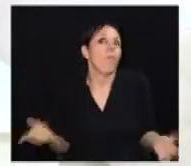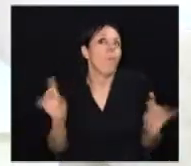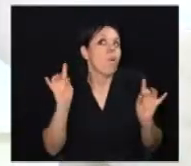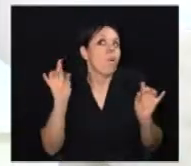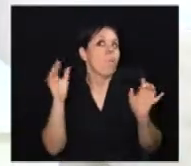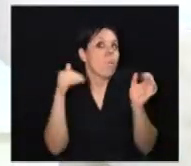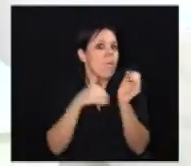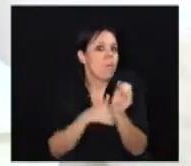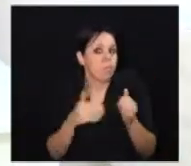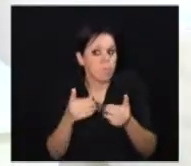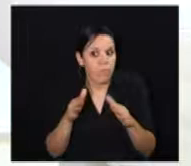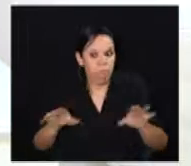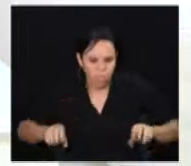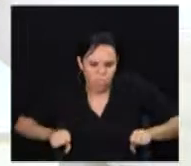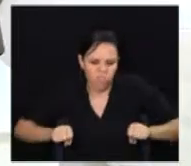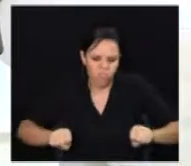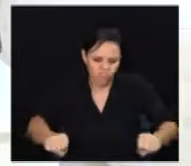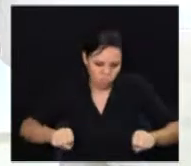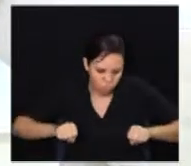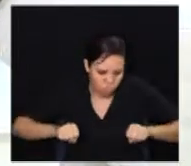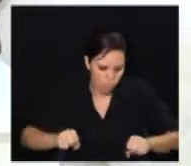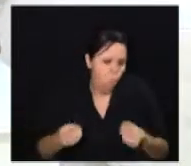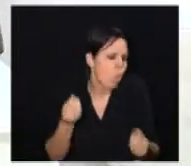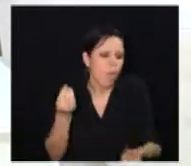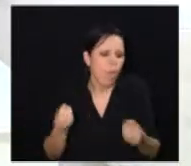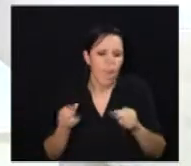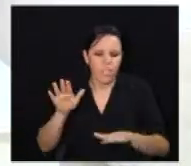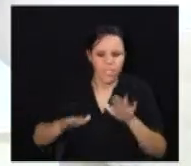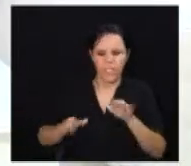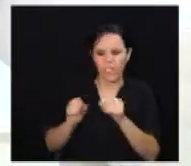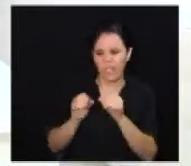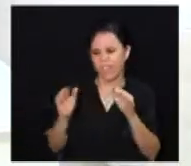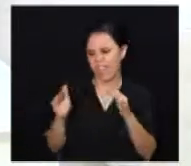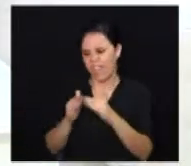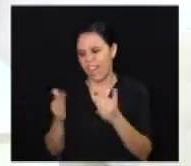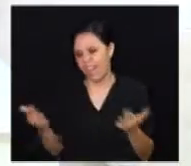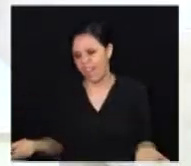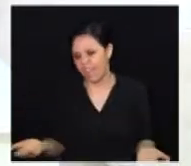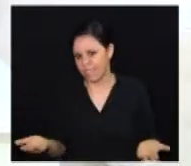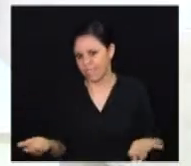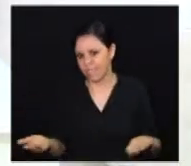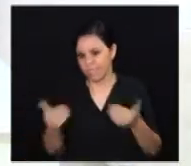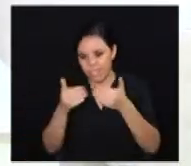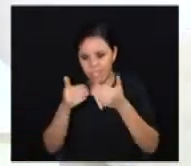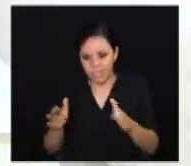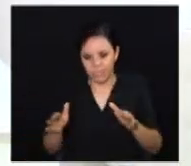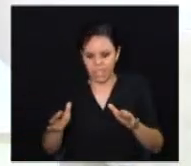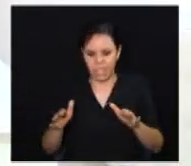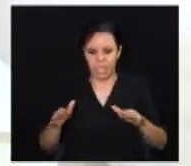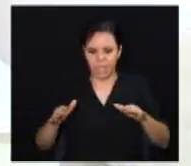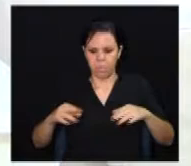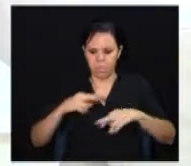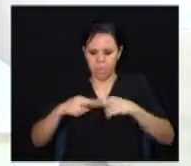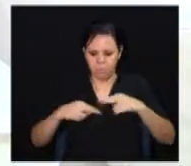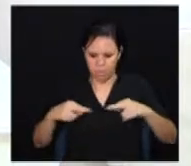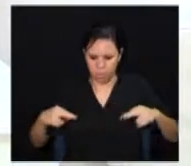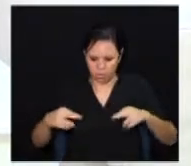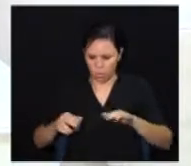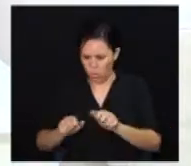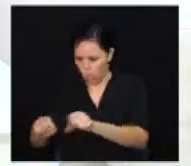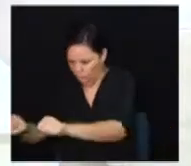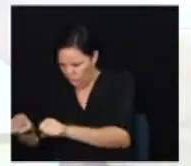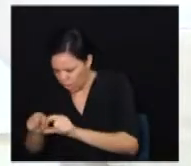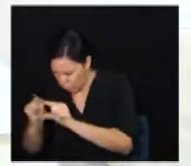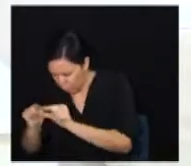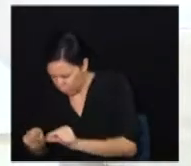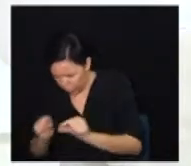abrir no rolo? Porque às vezes você vai fazer em casa, né? Você vai abrir a massa, aí passa de um lado fica mais fino, do outro